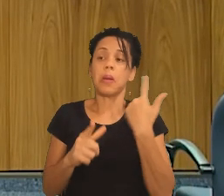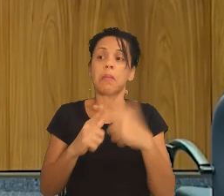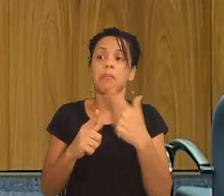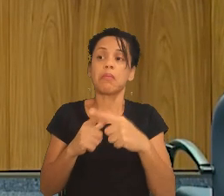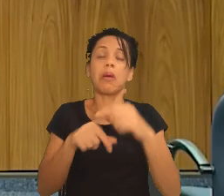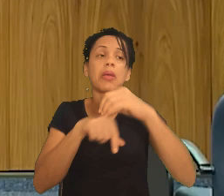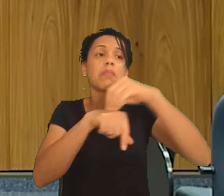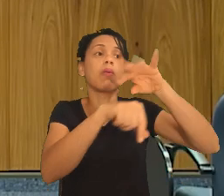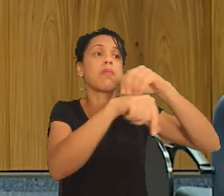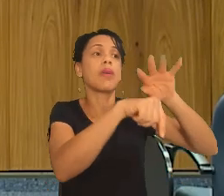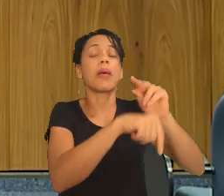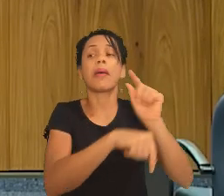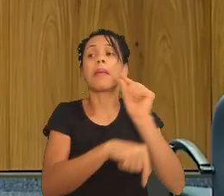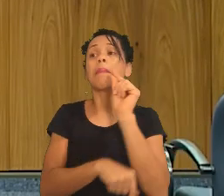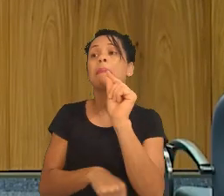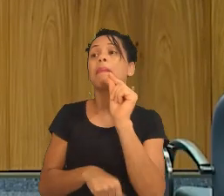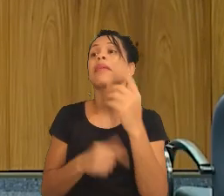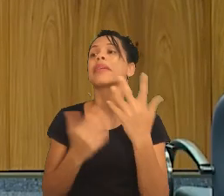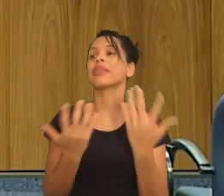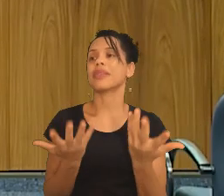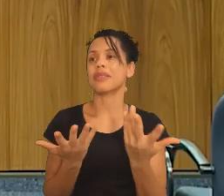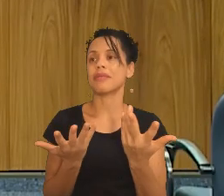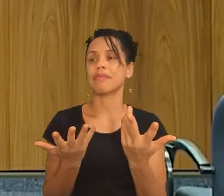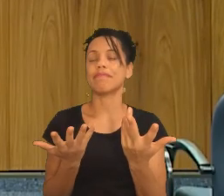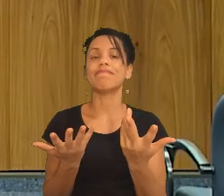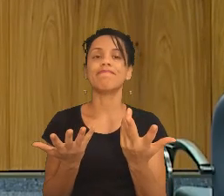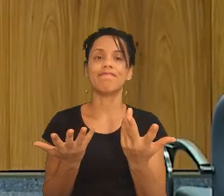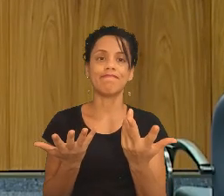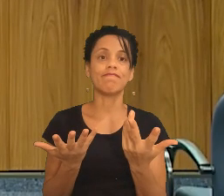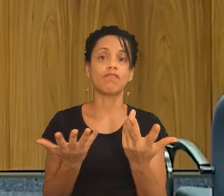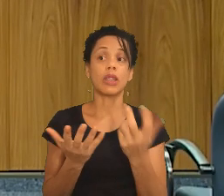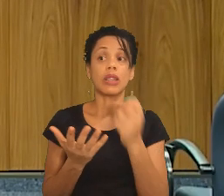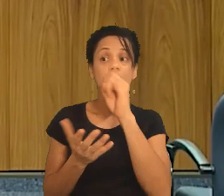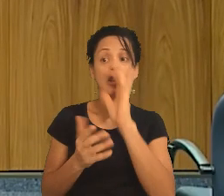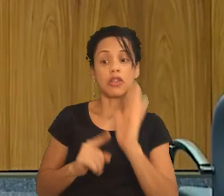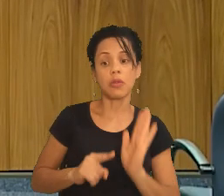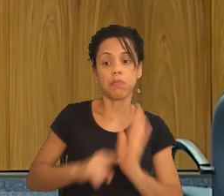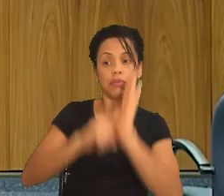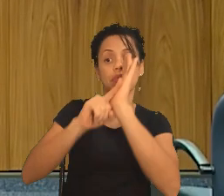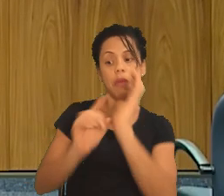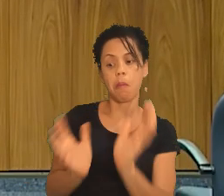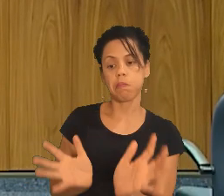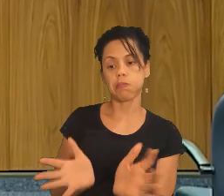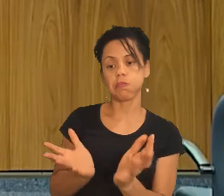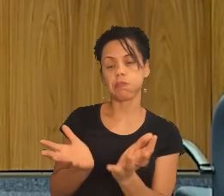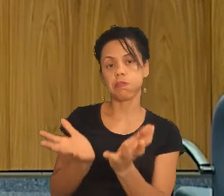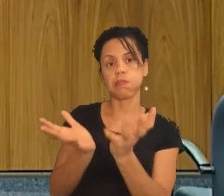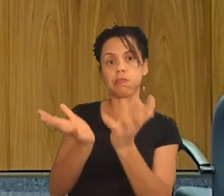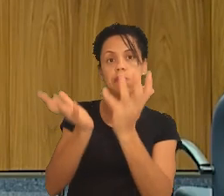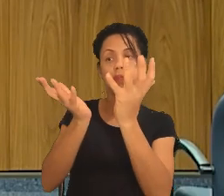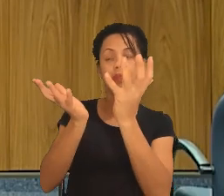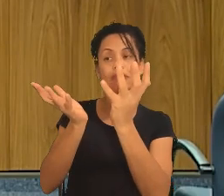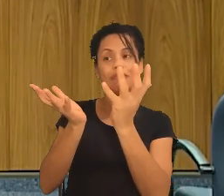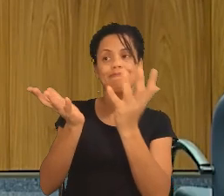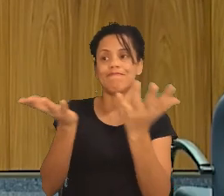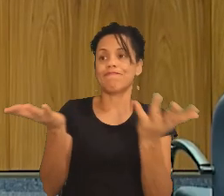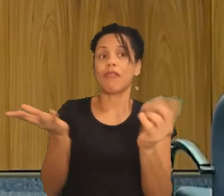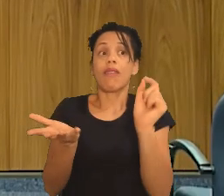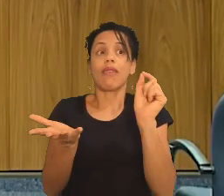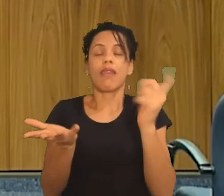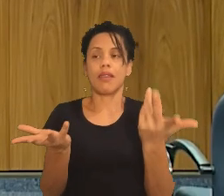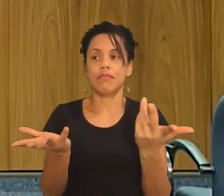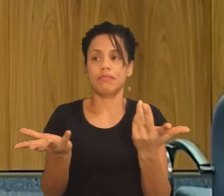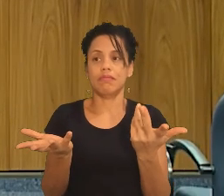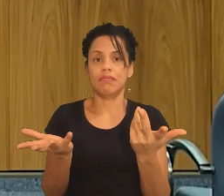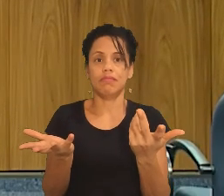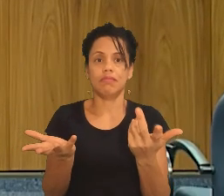os vídeos quando a gente impulsiona. O que eu não consigo provar, mas muito provavelmente